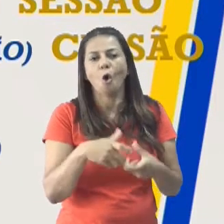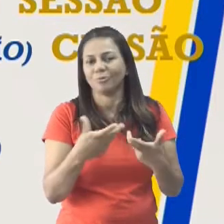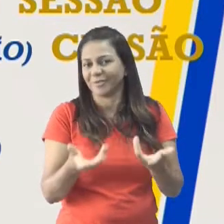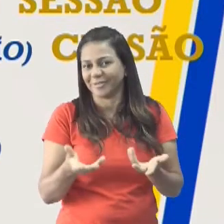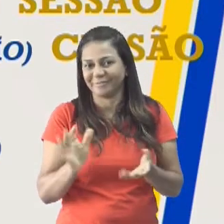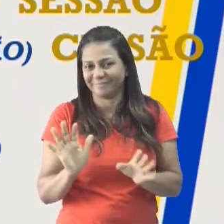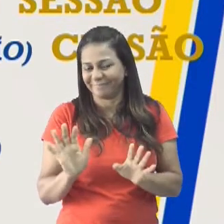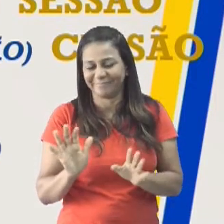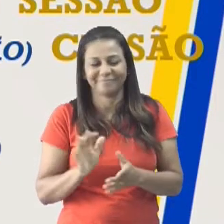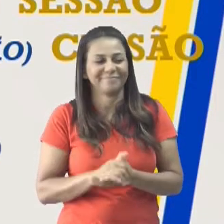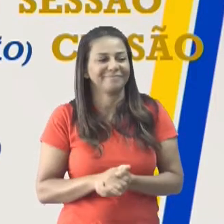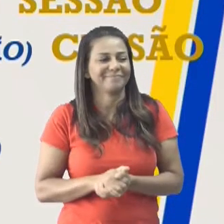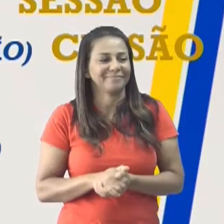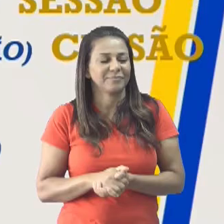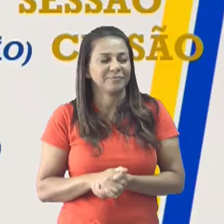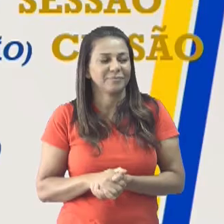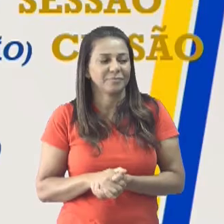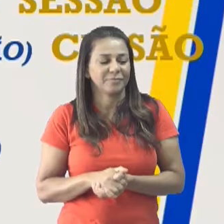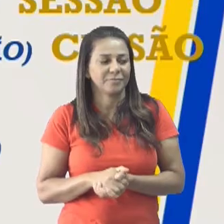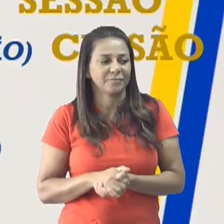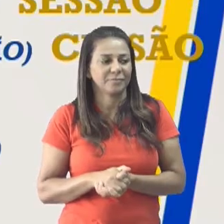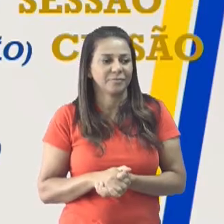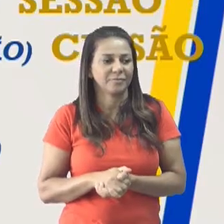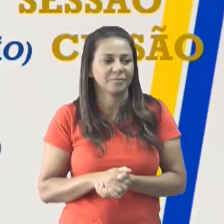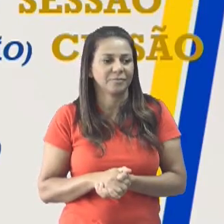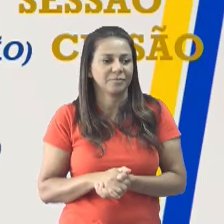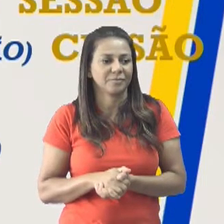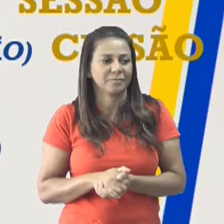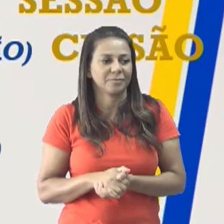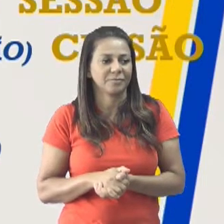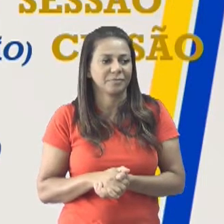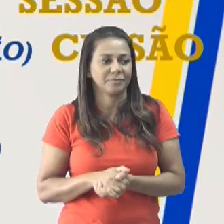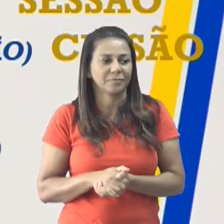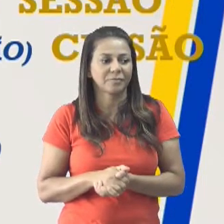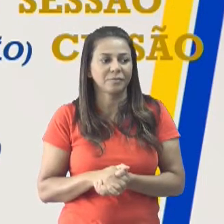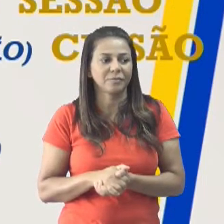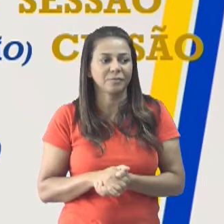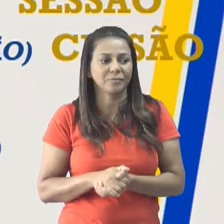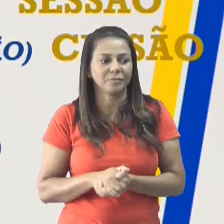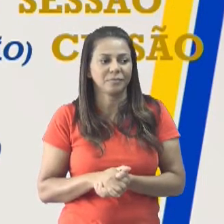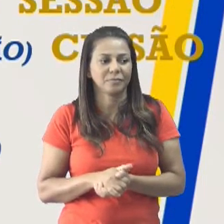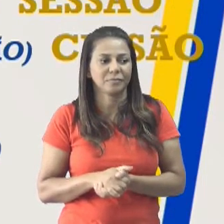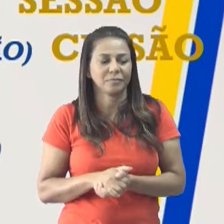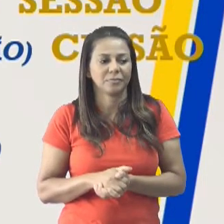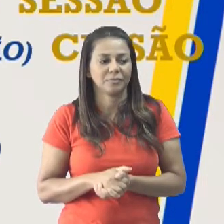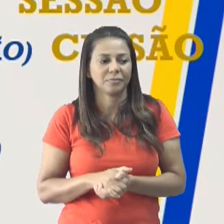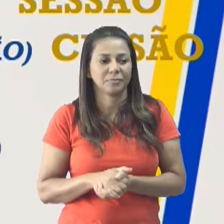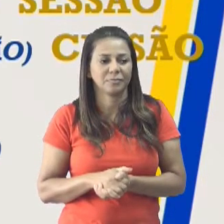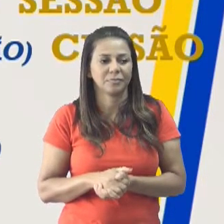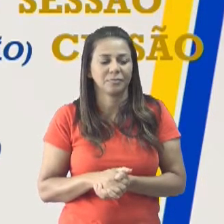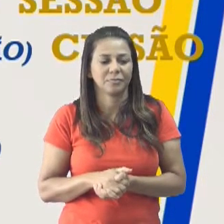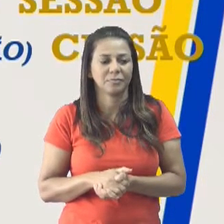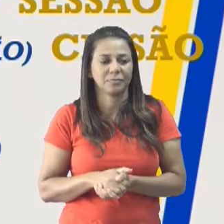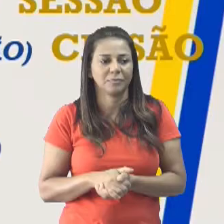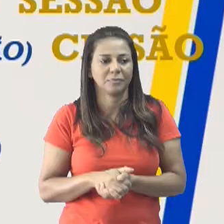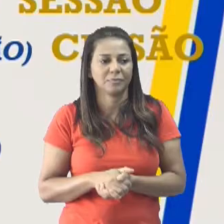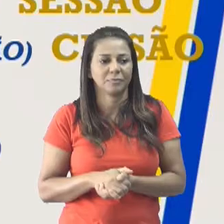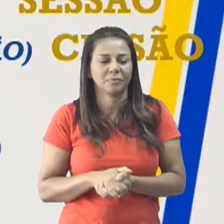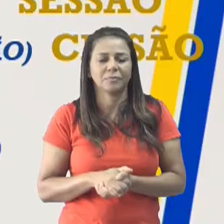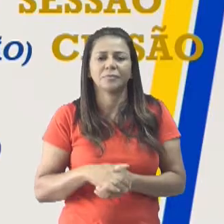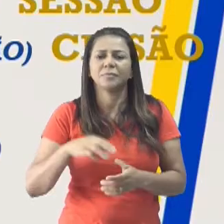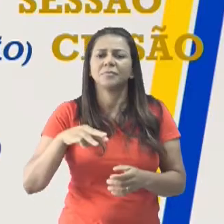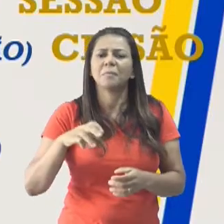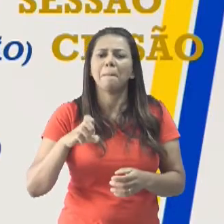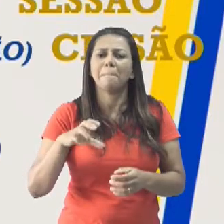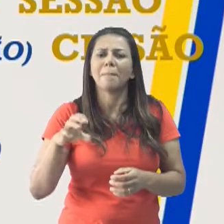bom? É, ou do pronome interrogativo. Quanto mais eu rezo, mais assombração me